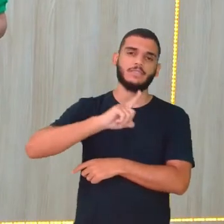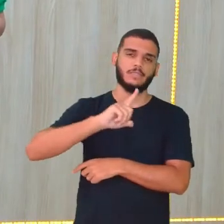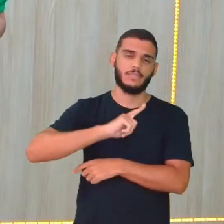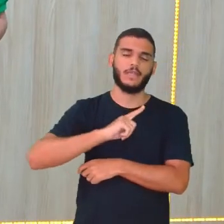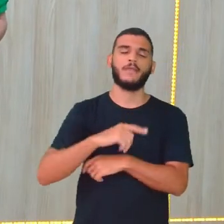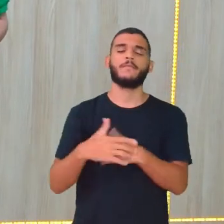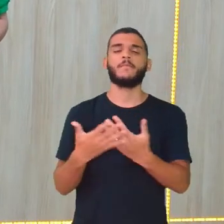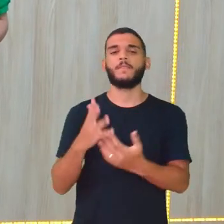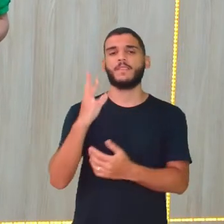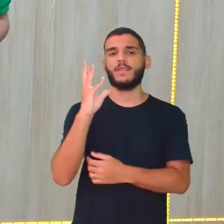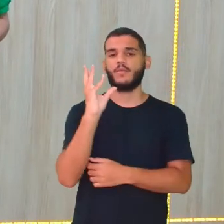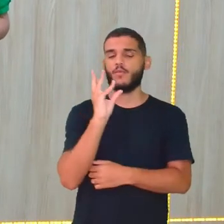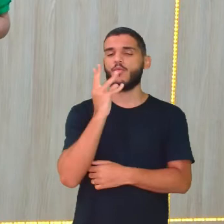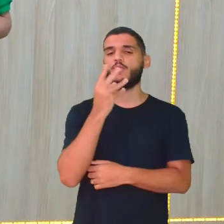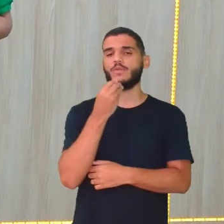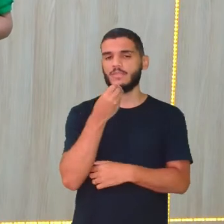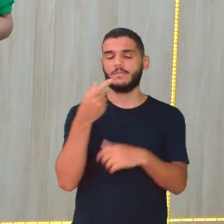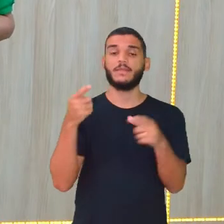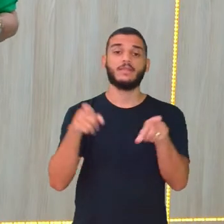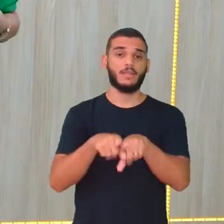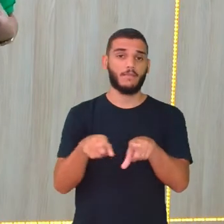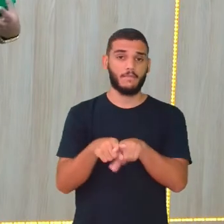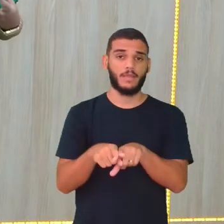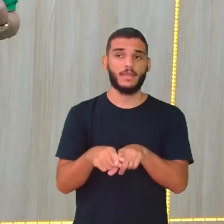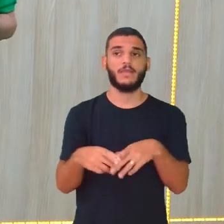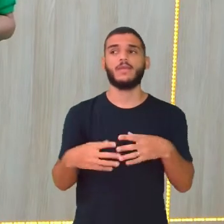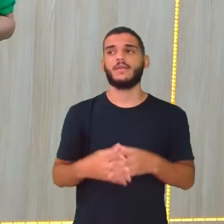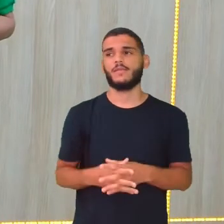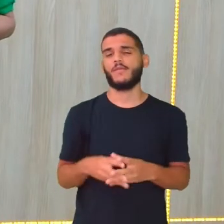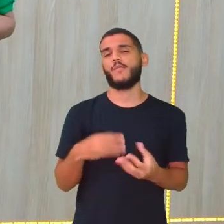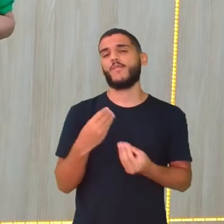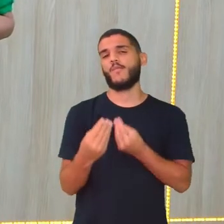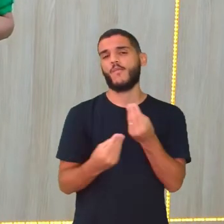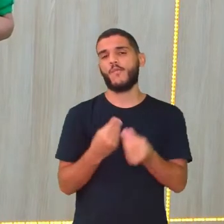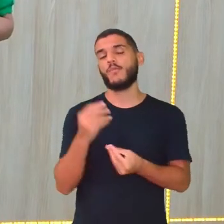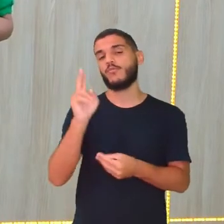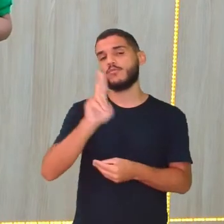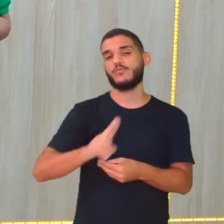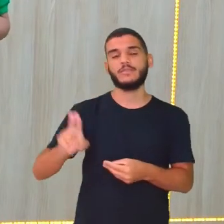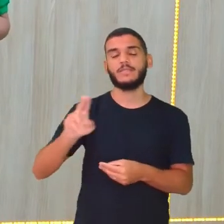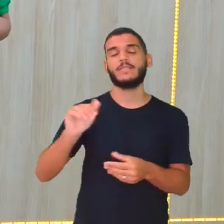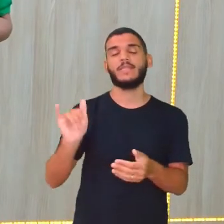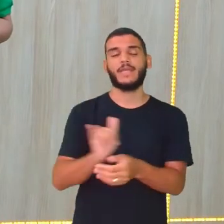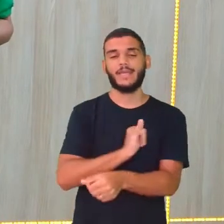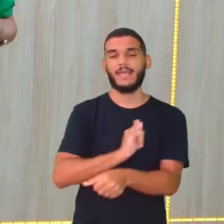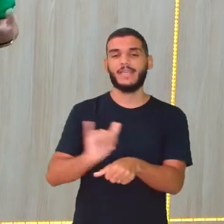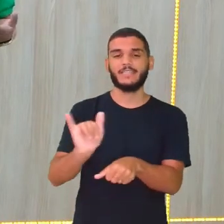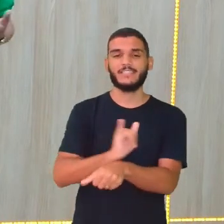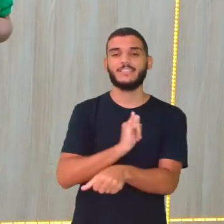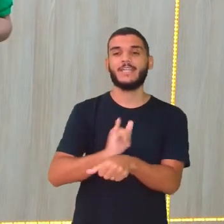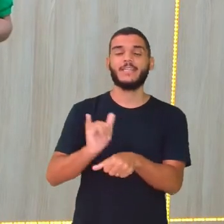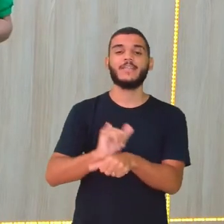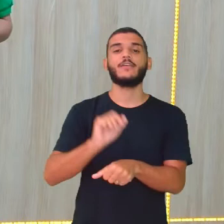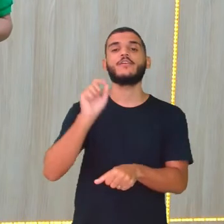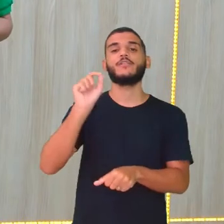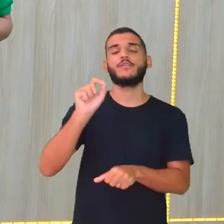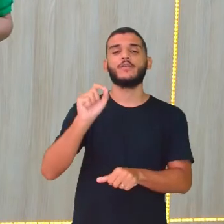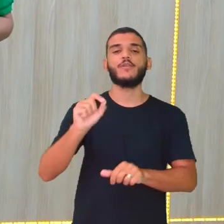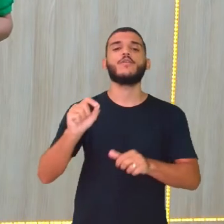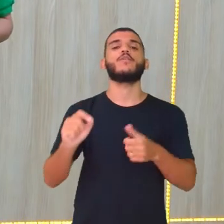dos conhecimentos que ele precisa, e ali de uma forma lúdica e desafiadora vai estar